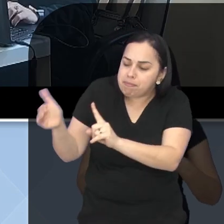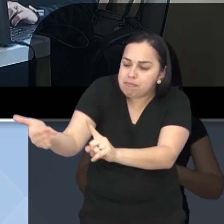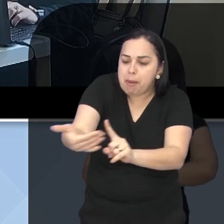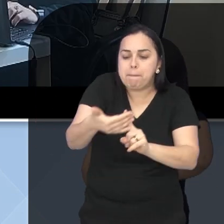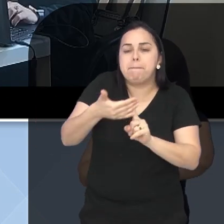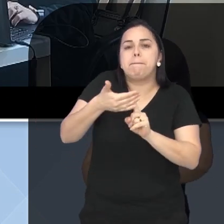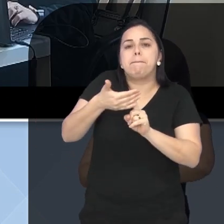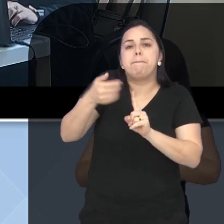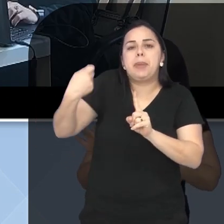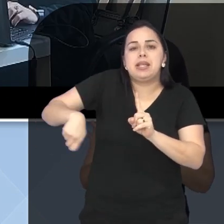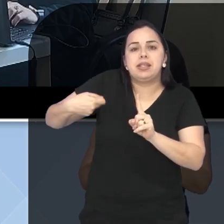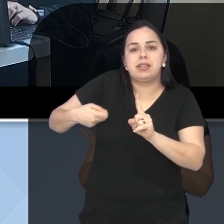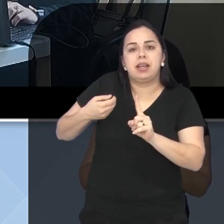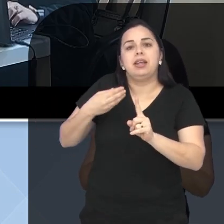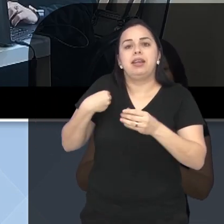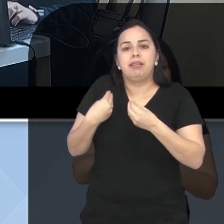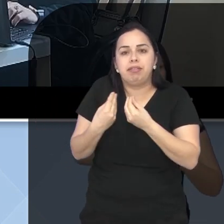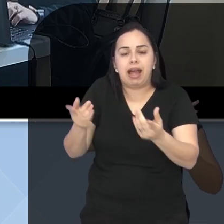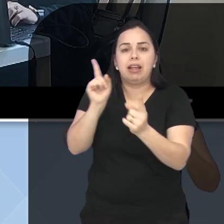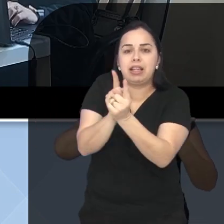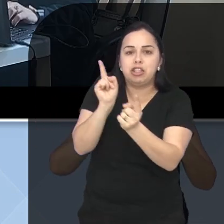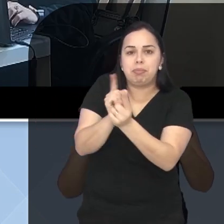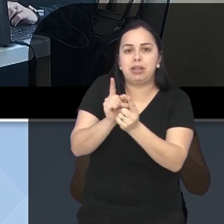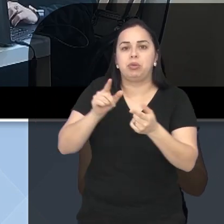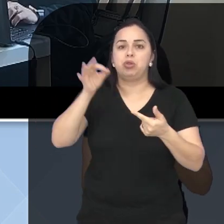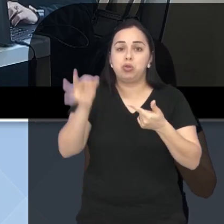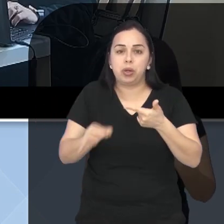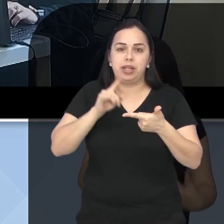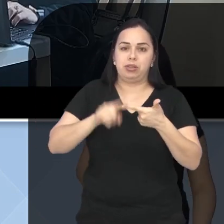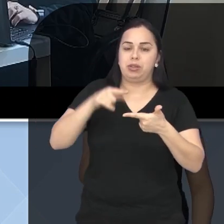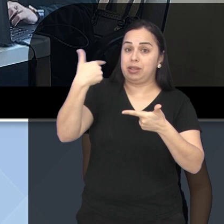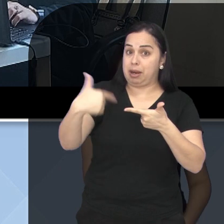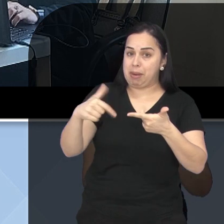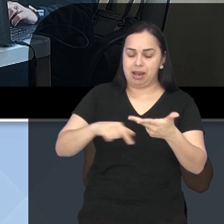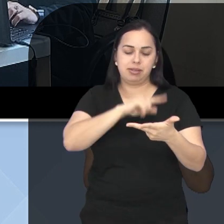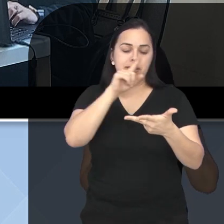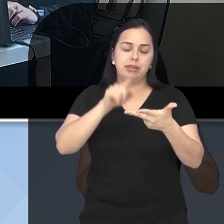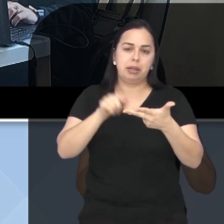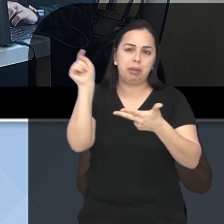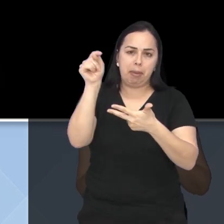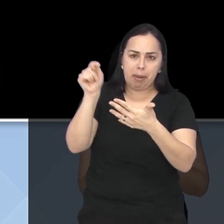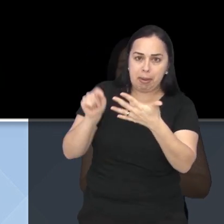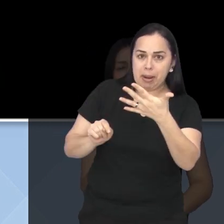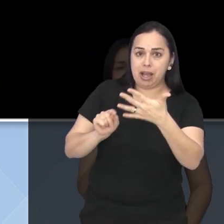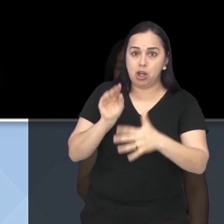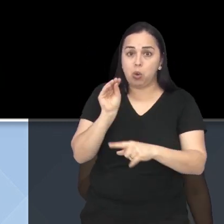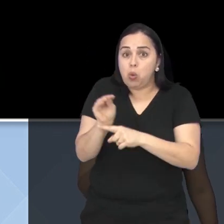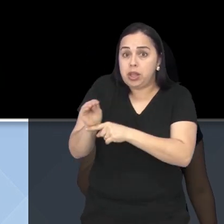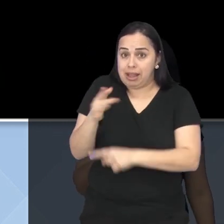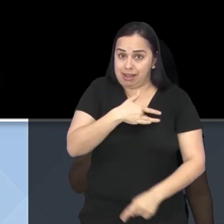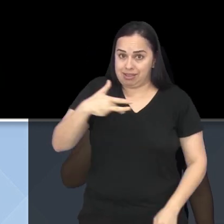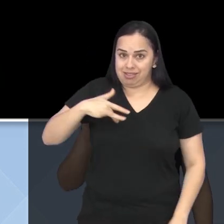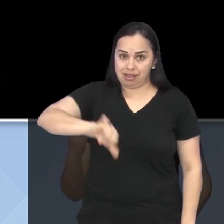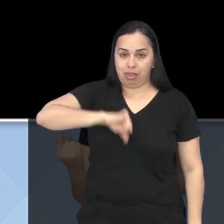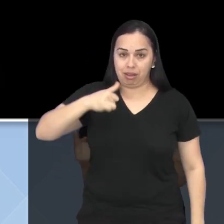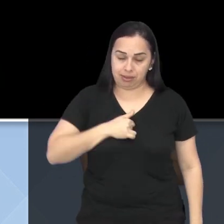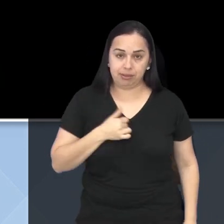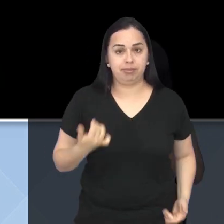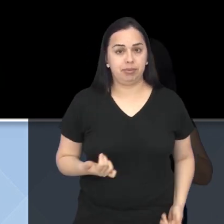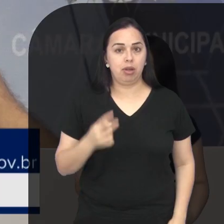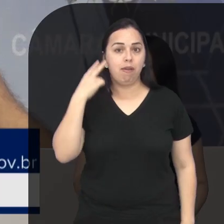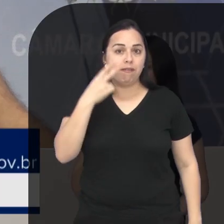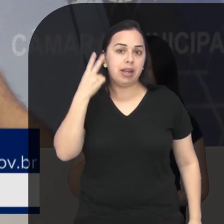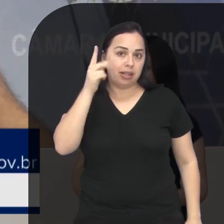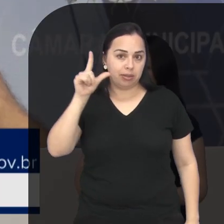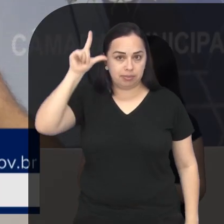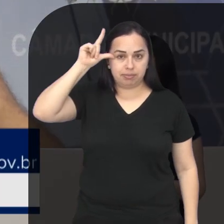de acolher a população e oferecer serviços como consultas jurídicas, trabalhistas, além de cuidados com a saúde e